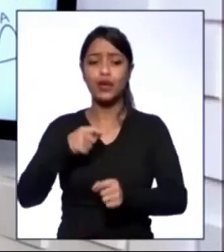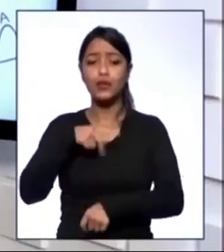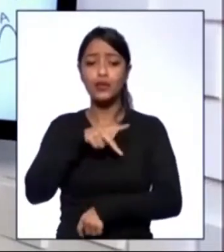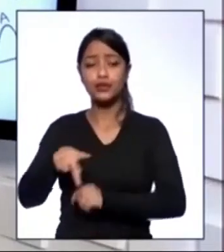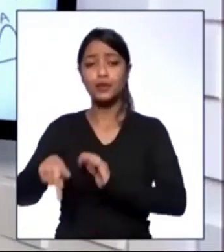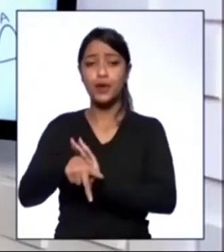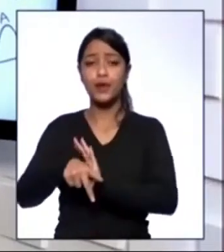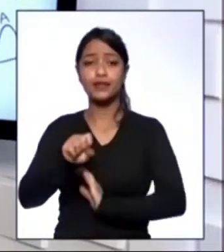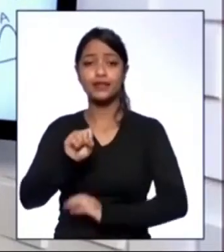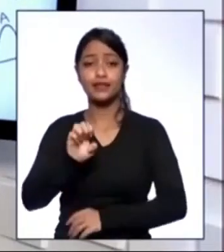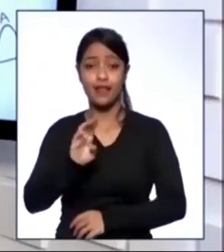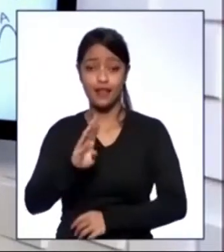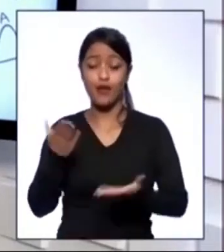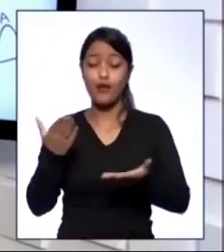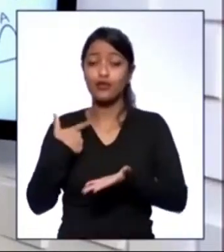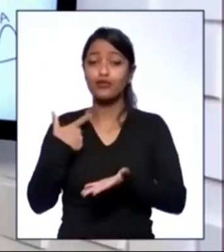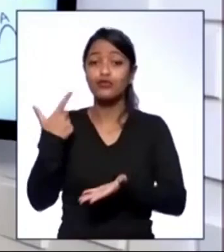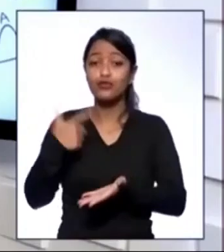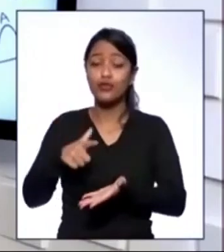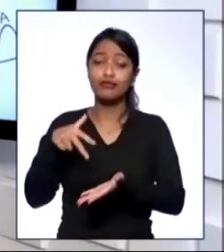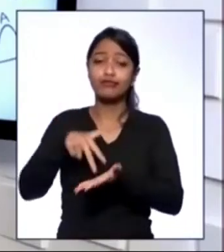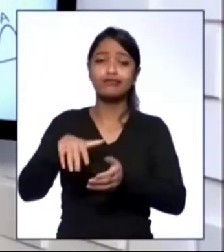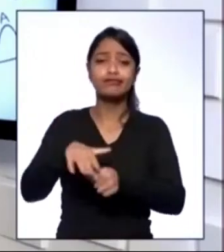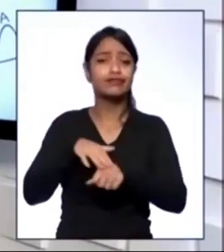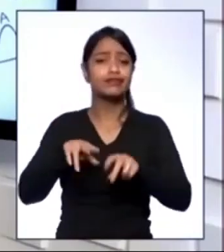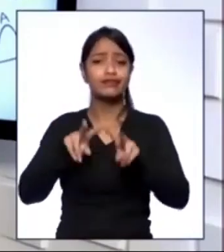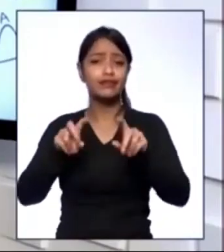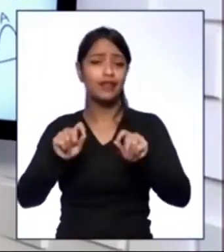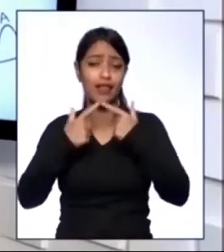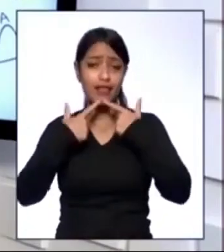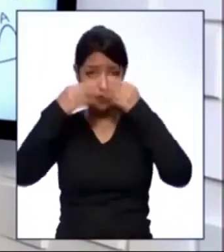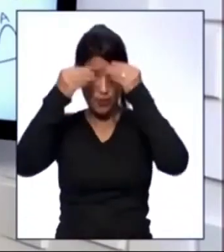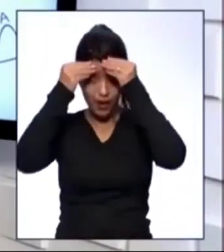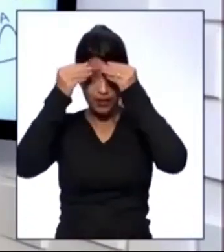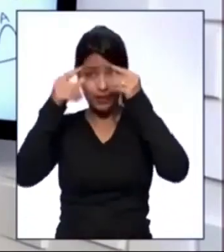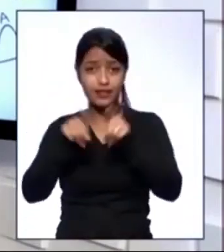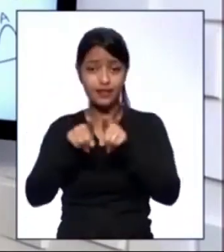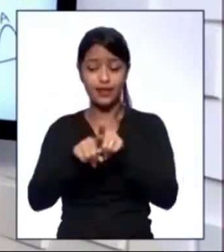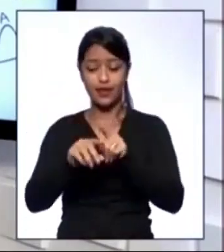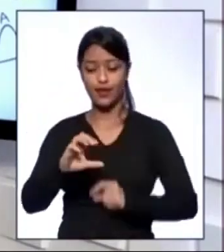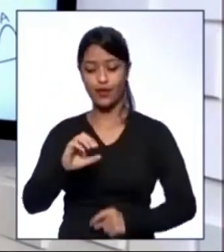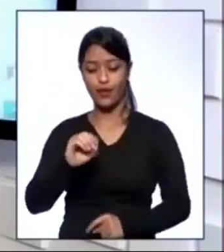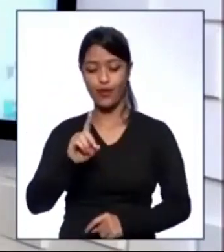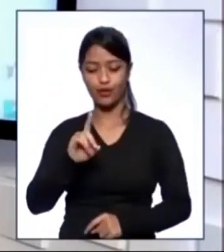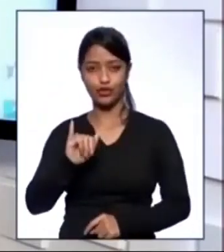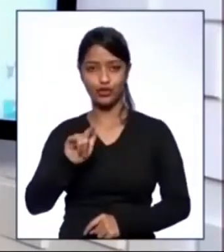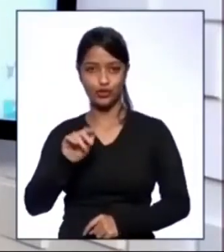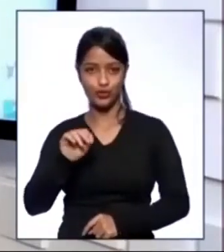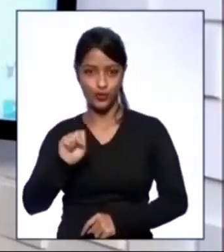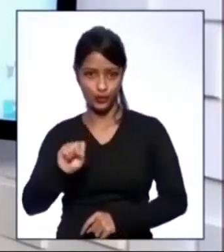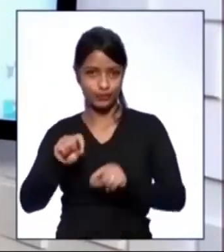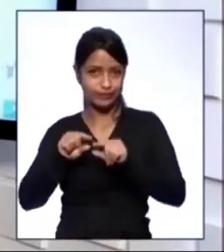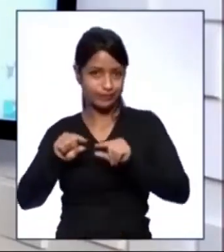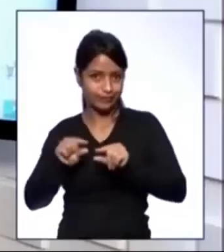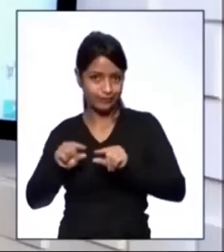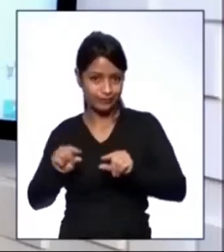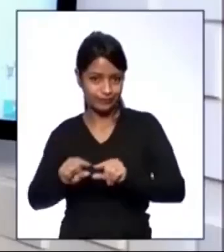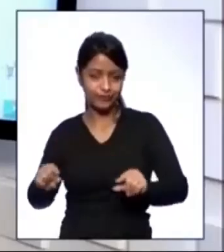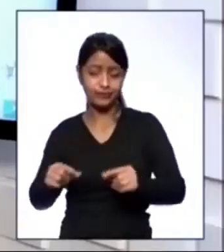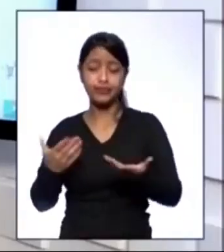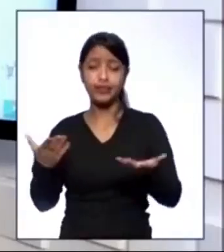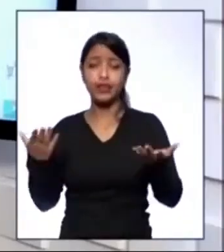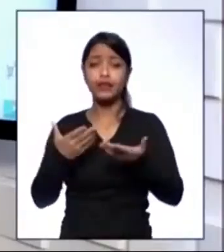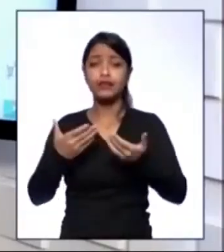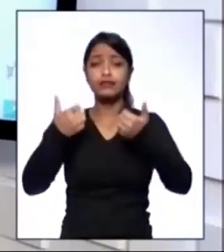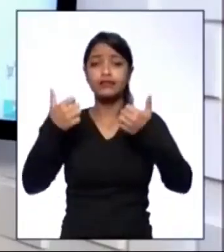e tecnologias do Enem. A ideia nessa aula é falar um pouco sobre o aspecto da competência 8, habilidade